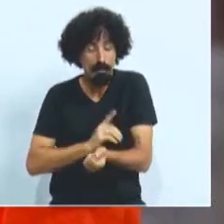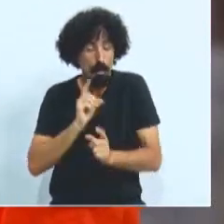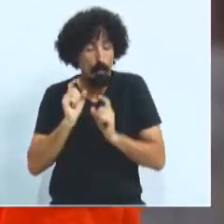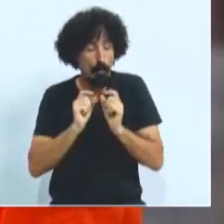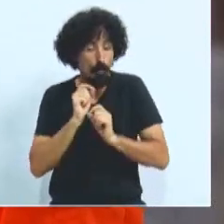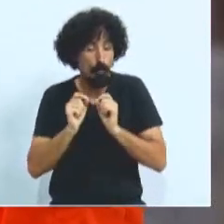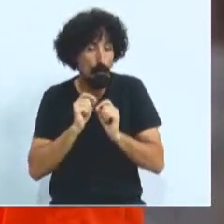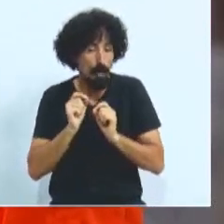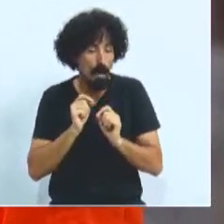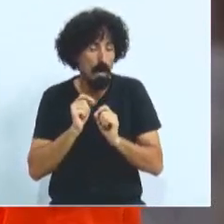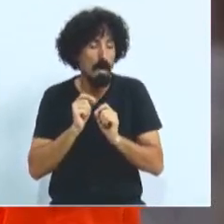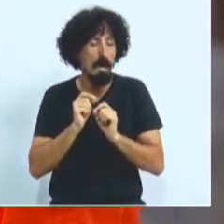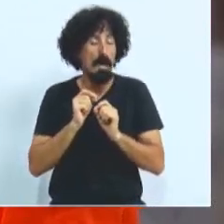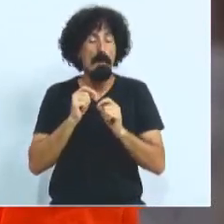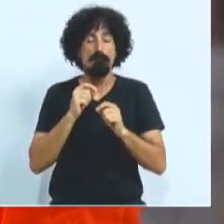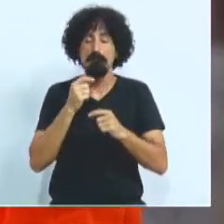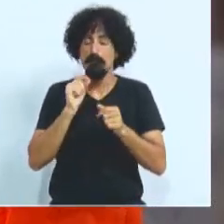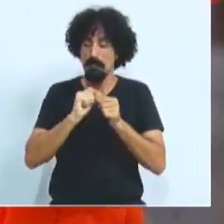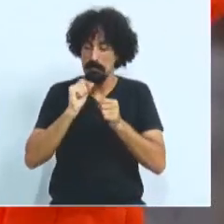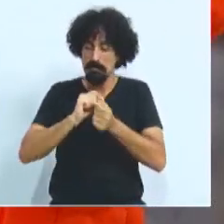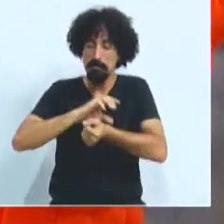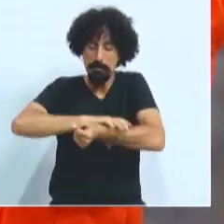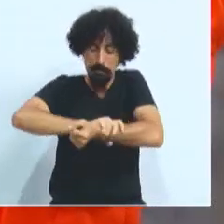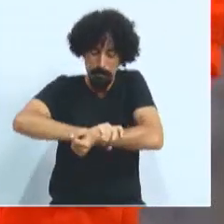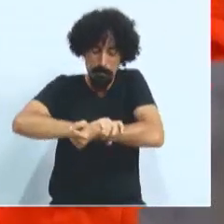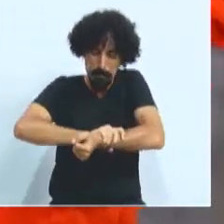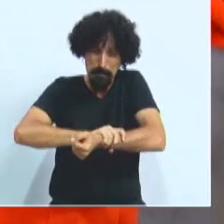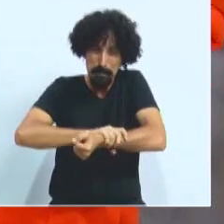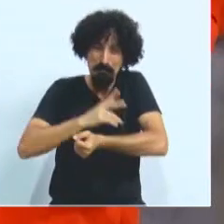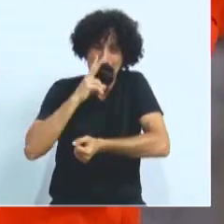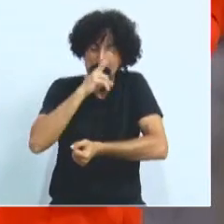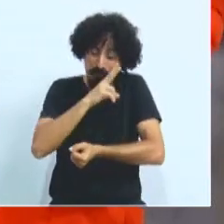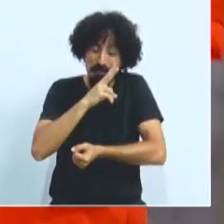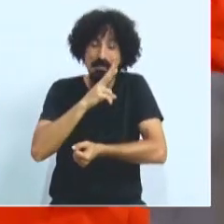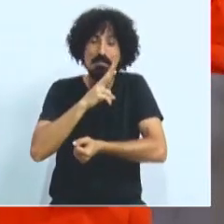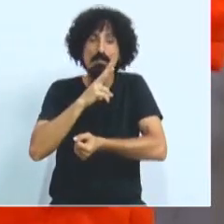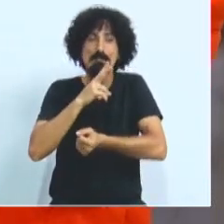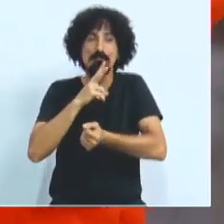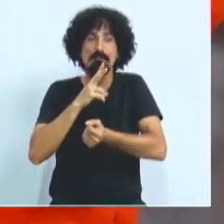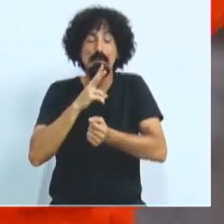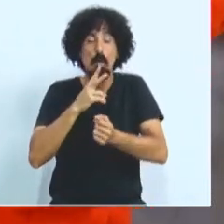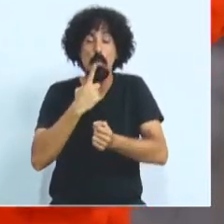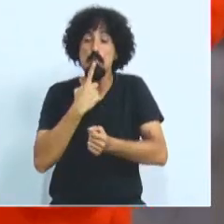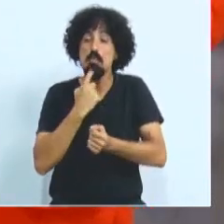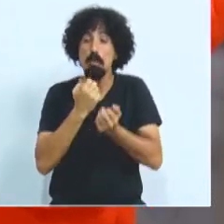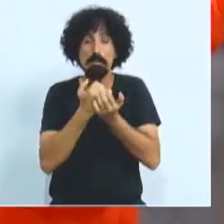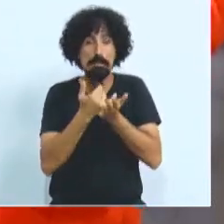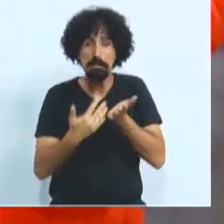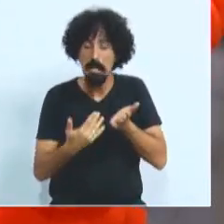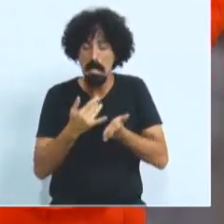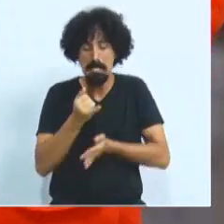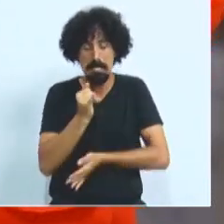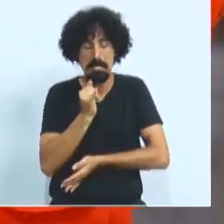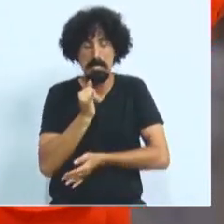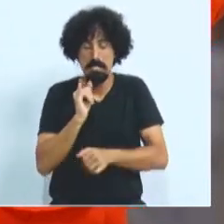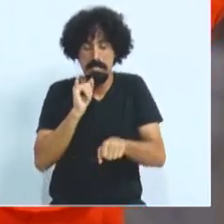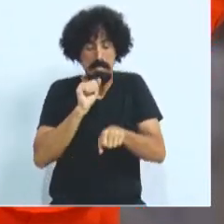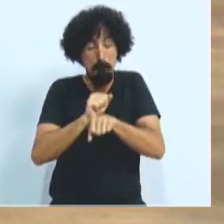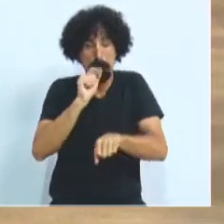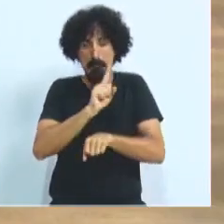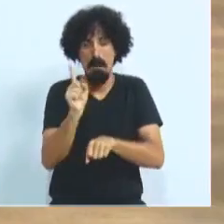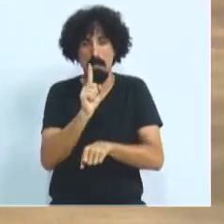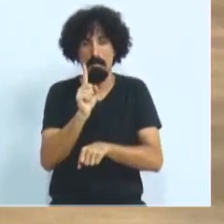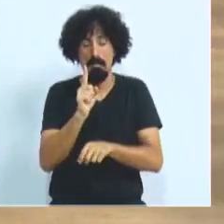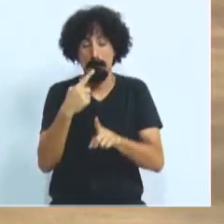ali a compressão, segure firme, o sangramento ele não vai parar de forma tão simples por causa do problema de saúde,